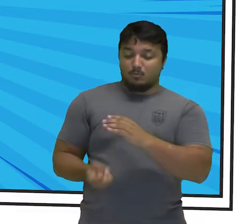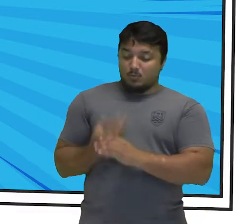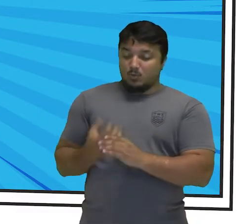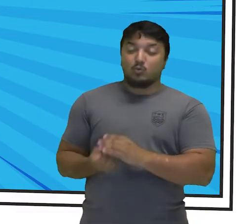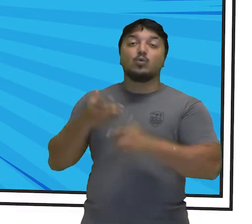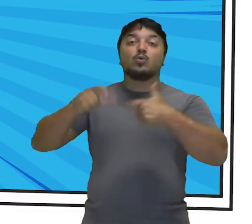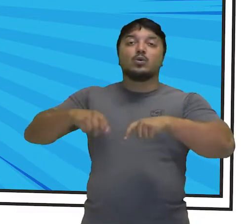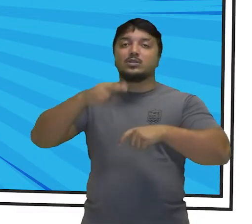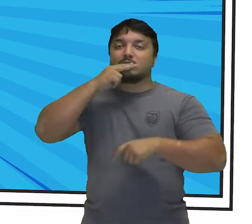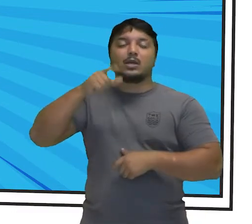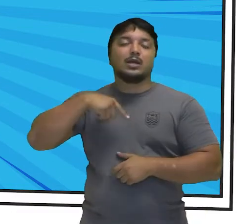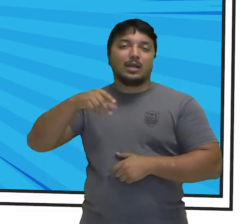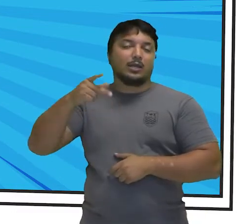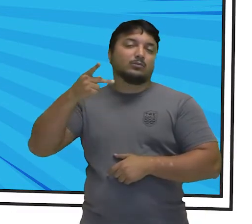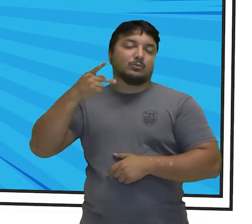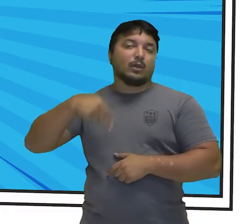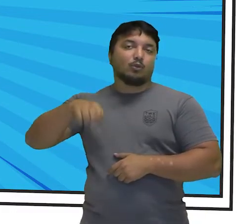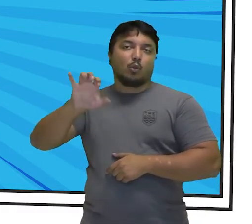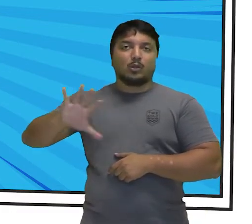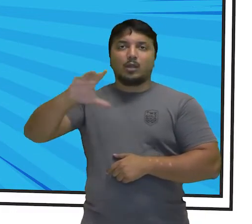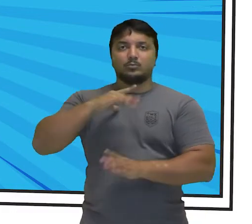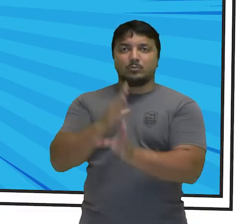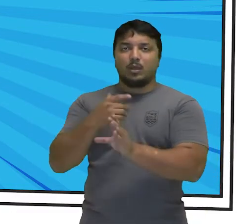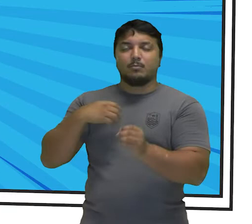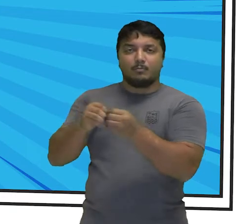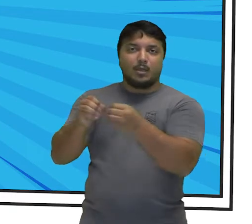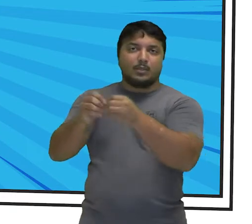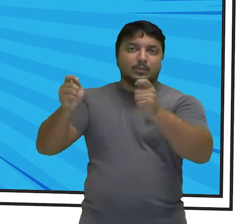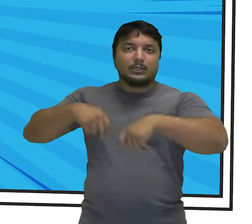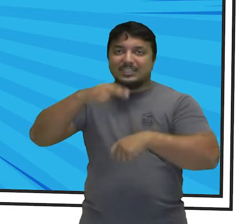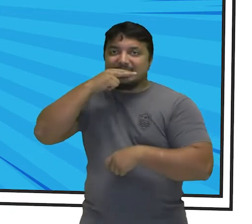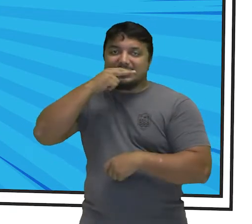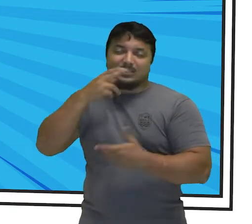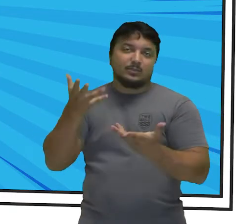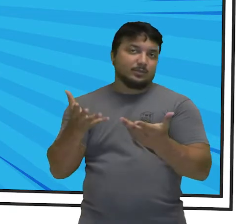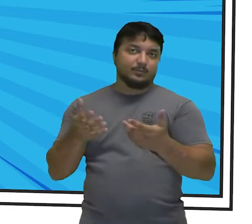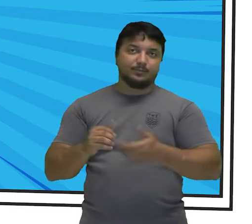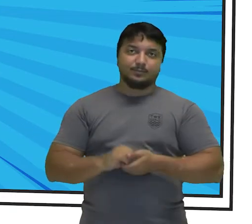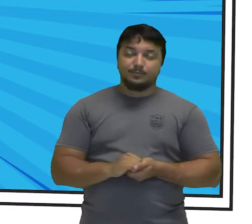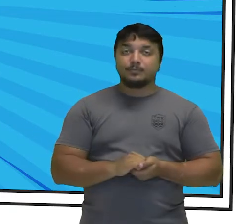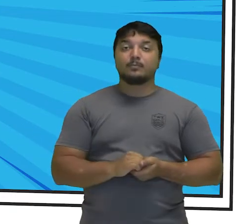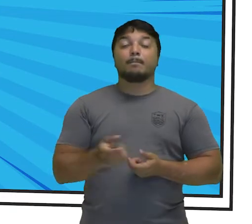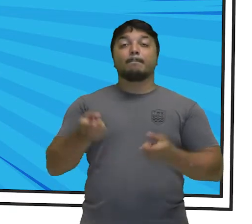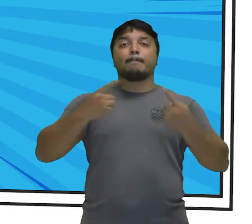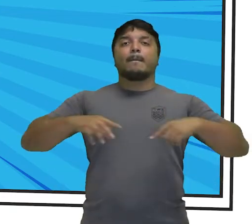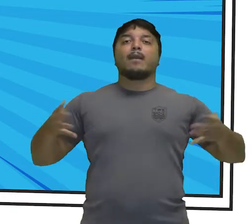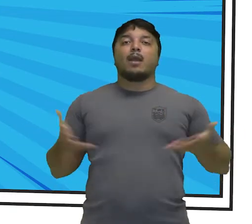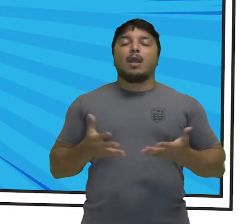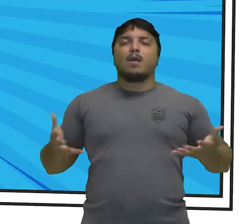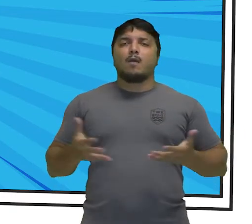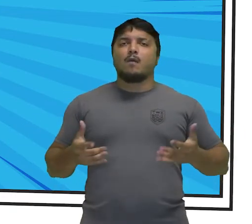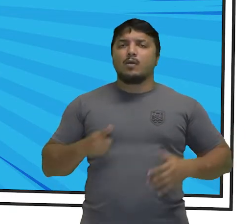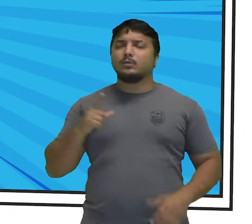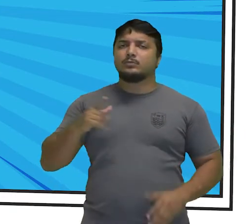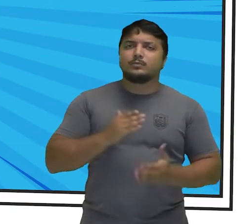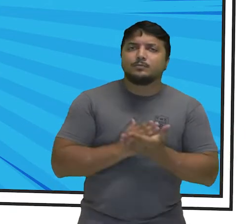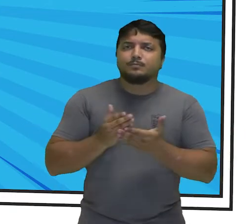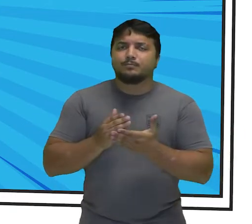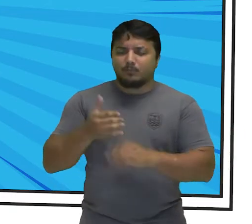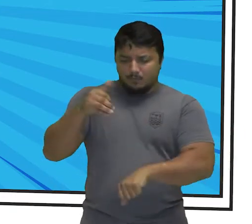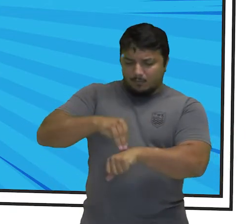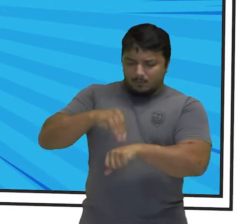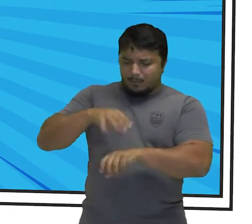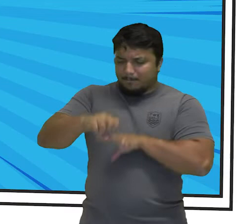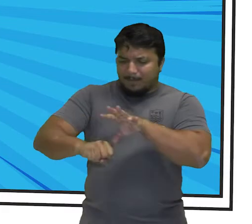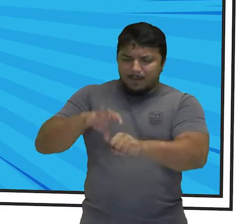no Nordeste, então a capital tinha que ser no Nordeste, para ficar perto da cana. Mas agora começa a mineração. Quando começa